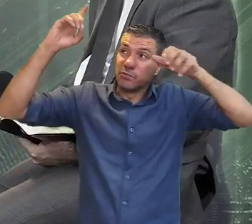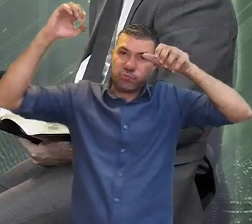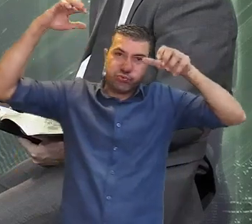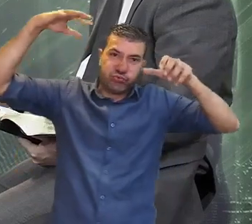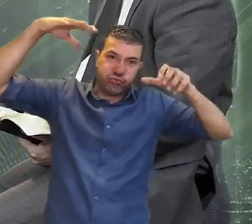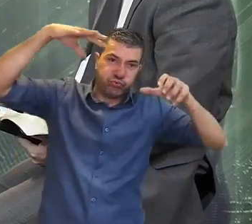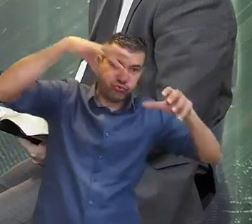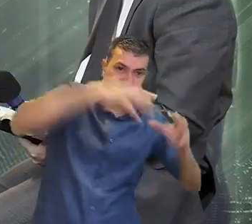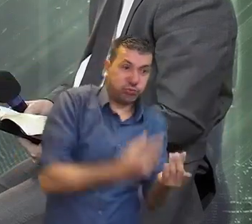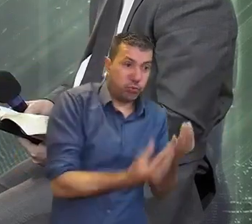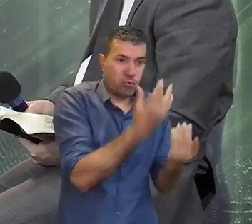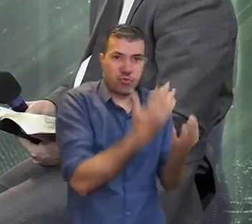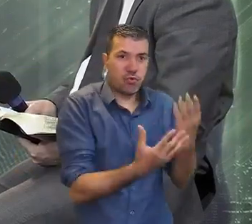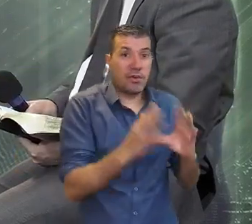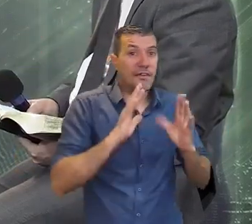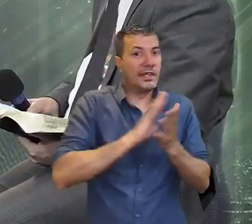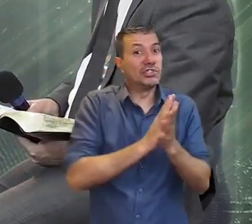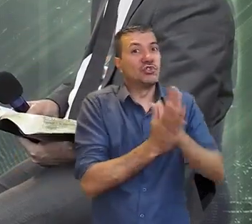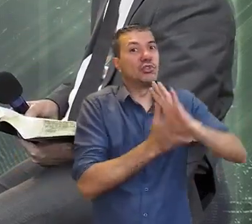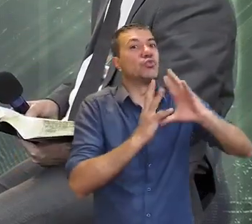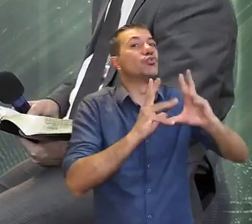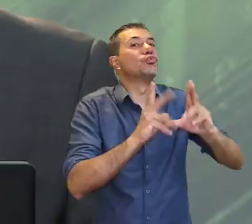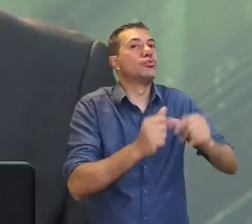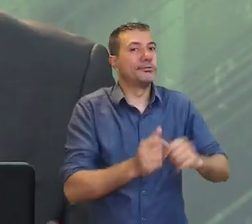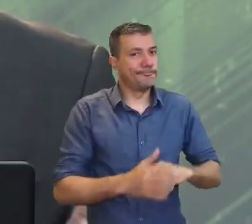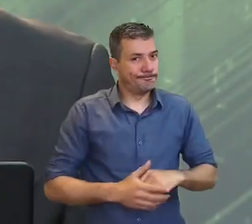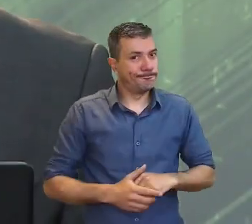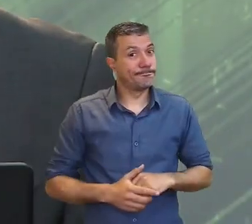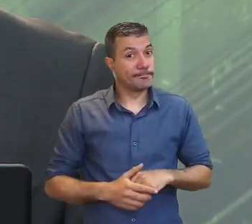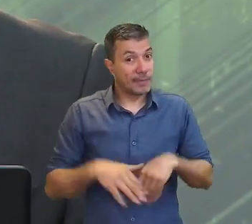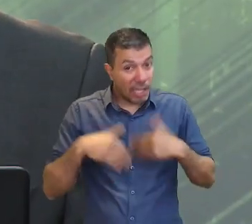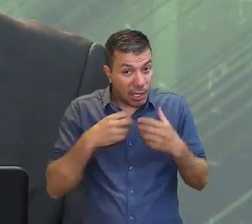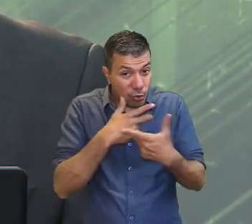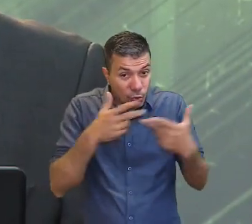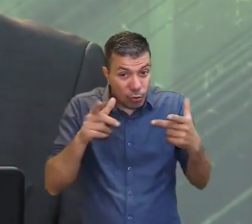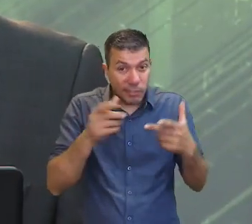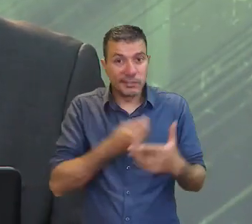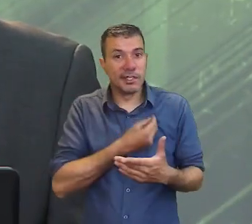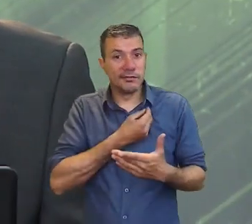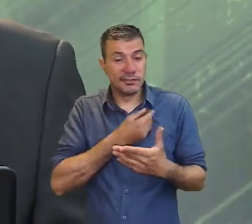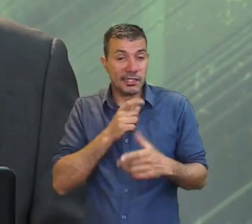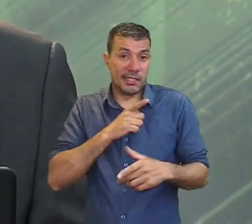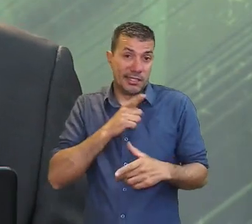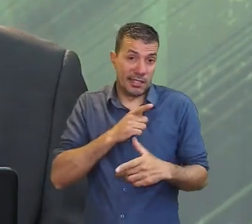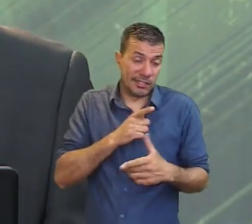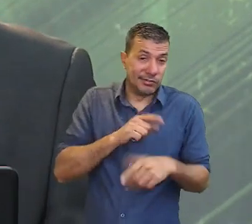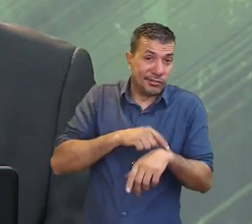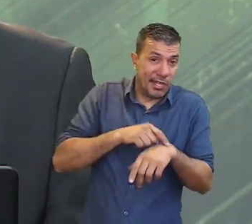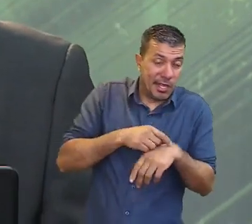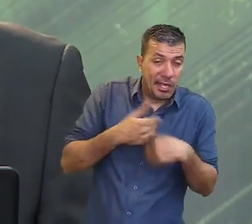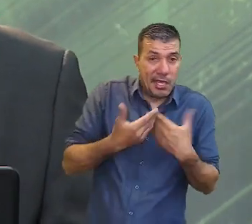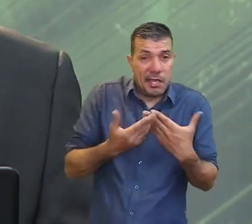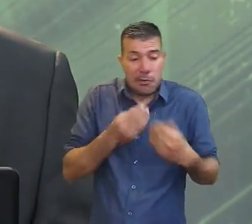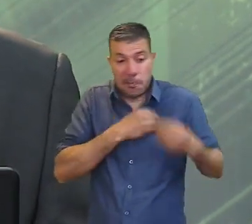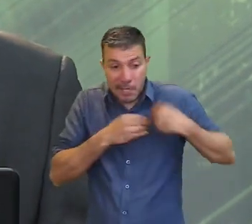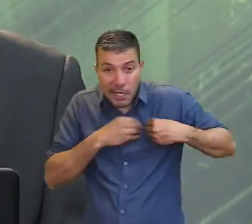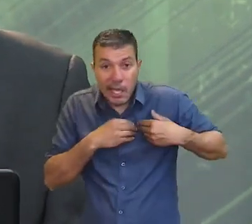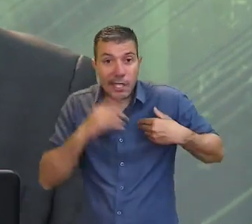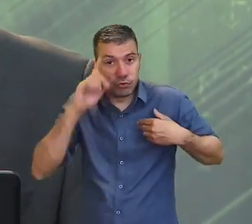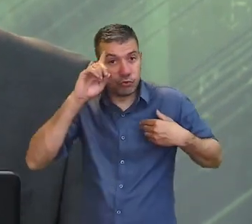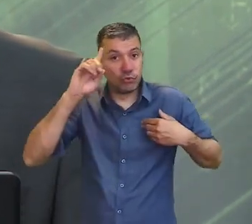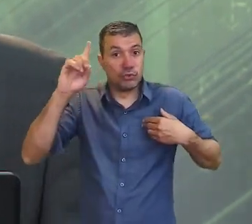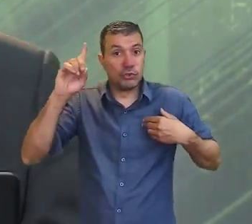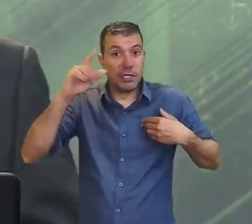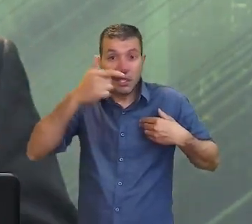consumir. Amém. É. Eu disse em um dos temas aqui da nossa série que todas as coisas nessa vida têm prazo de validade, inclusive o pecado. Está chegando o grande